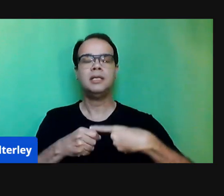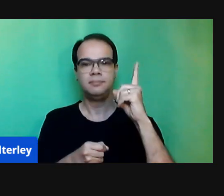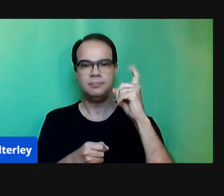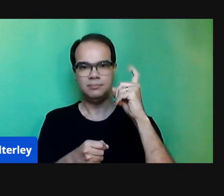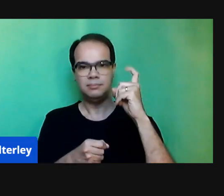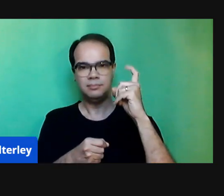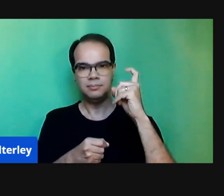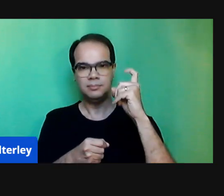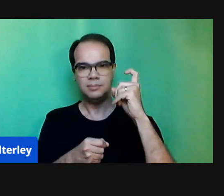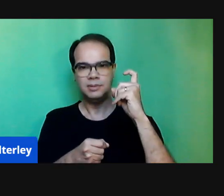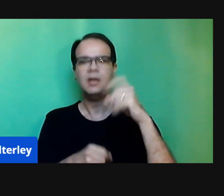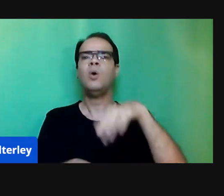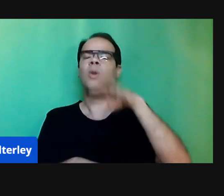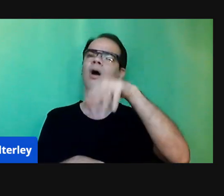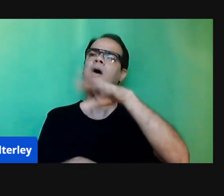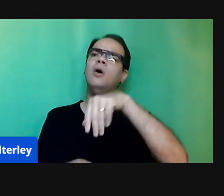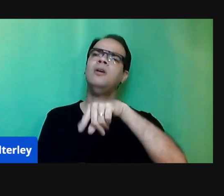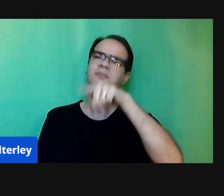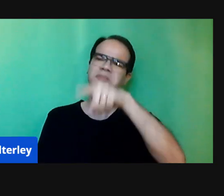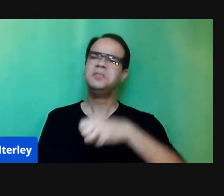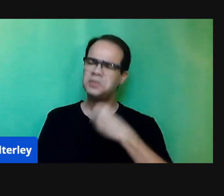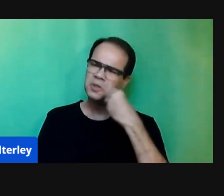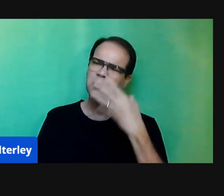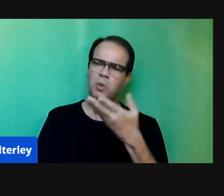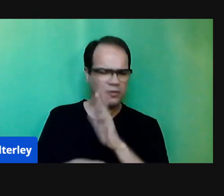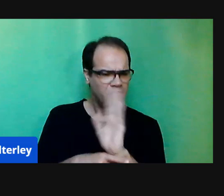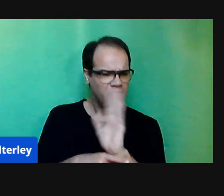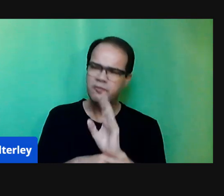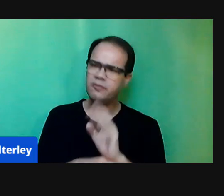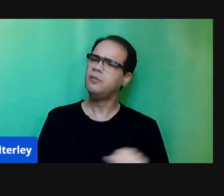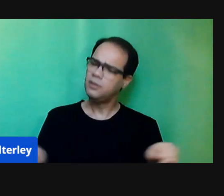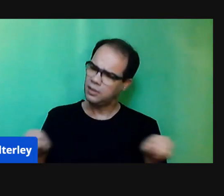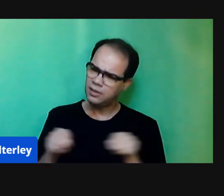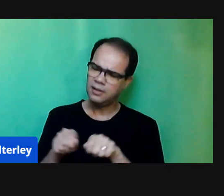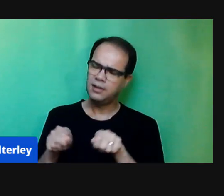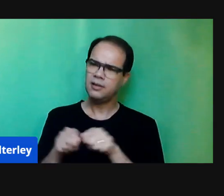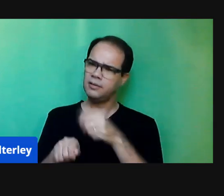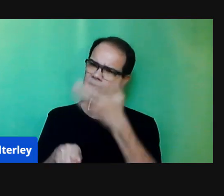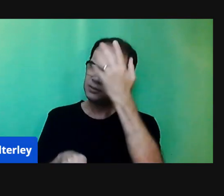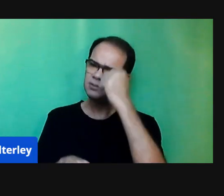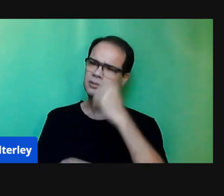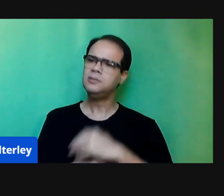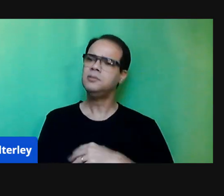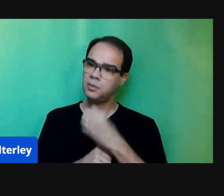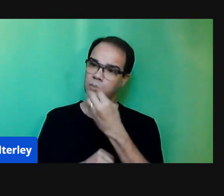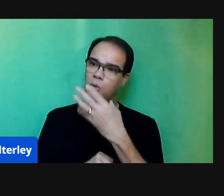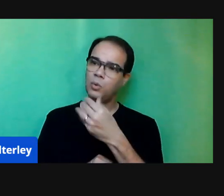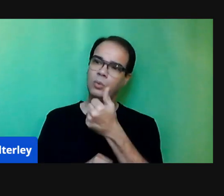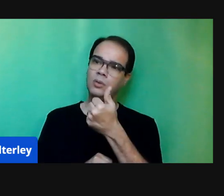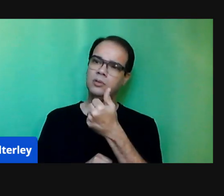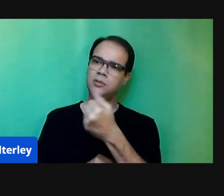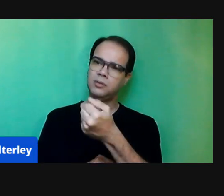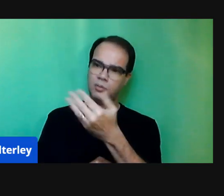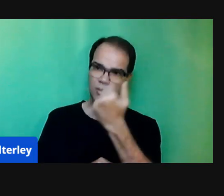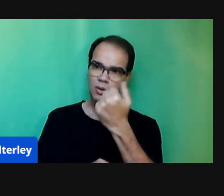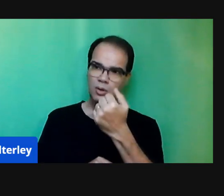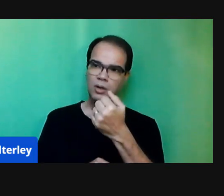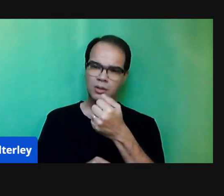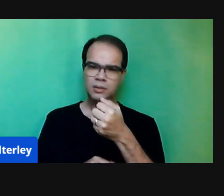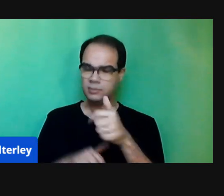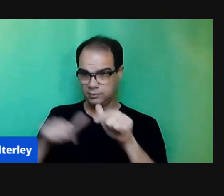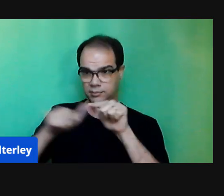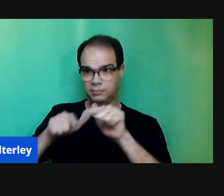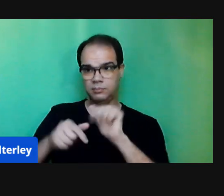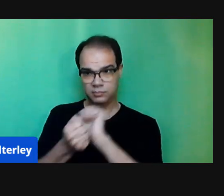gente resolveu fazer um trabalho junto. Criamos esse trabalho, eu ajudei ele a escrever, passou, e ele produziu